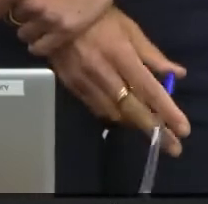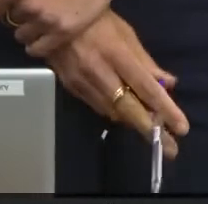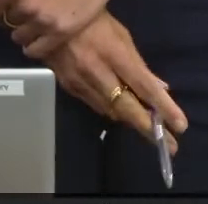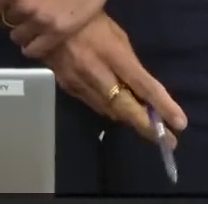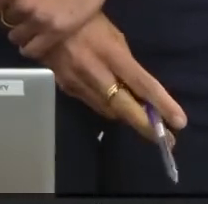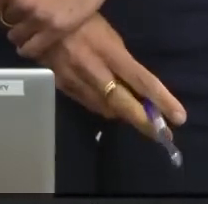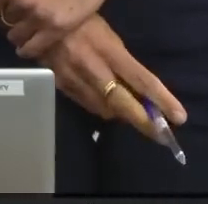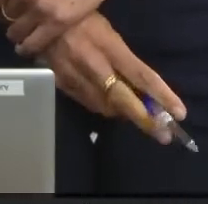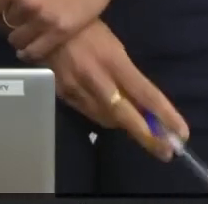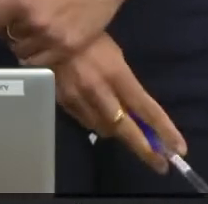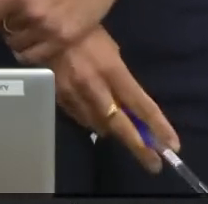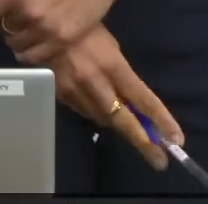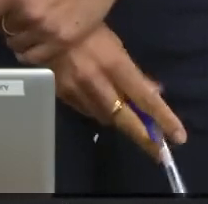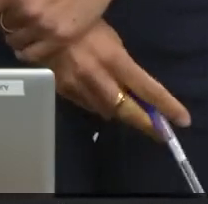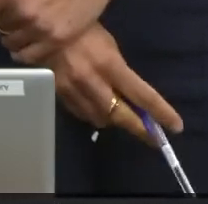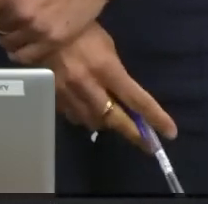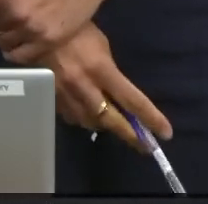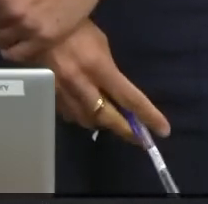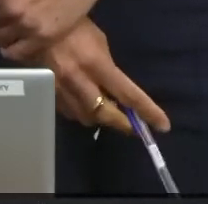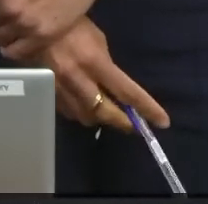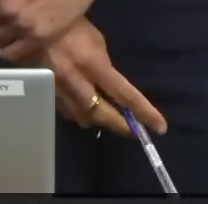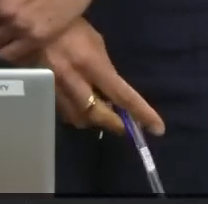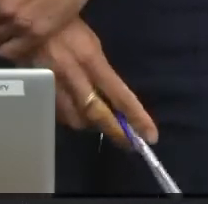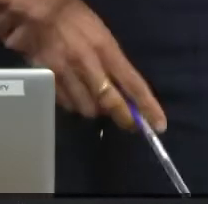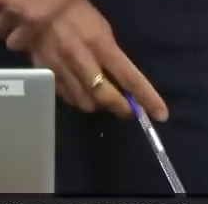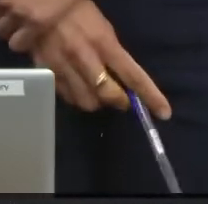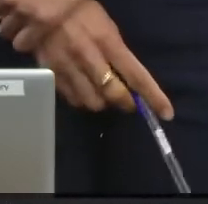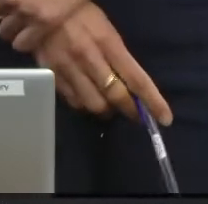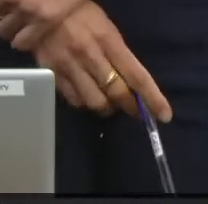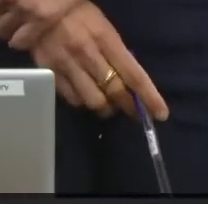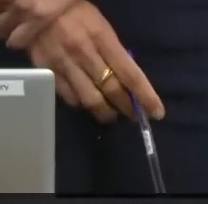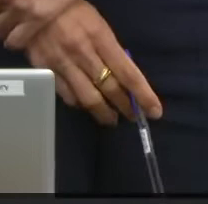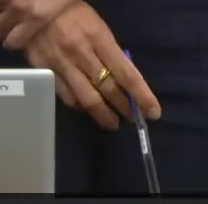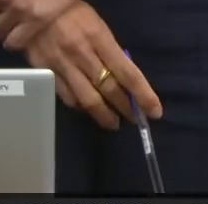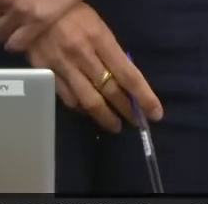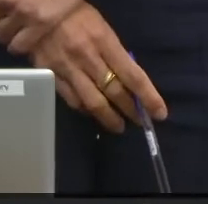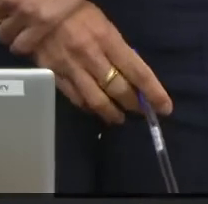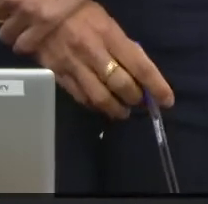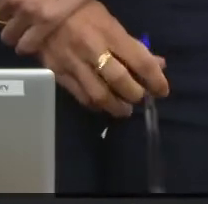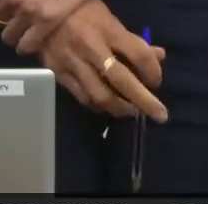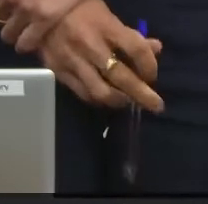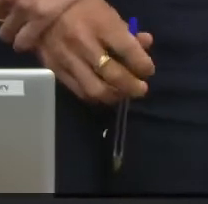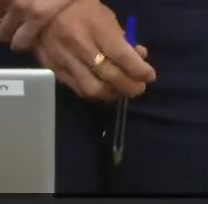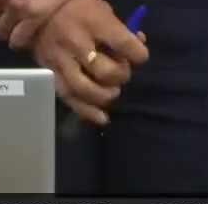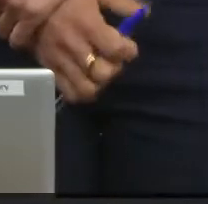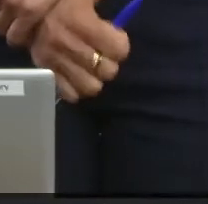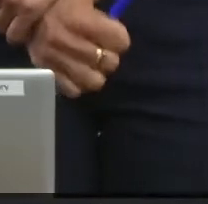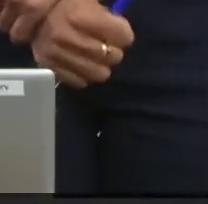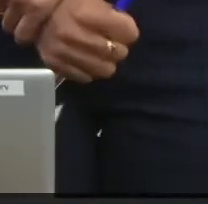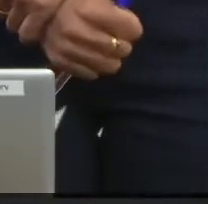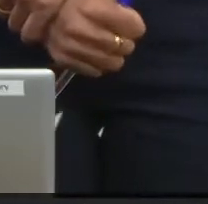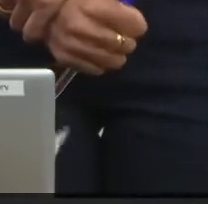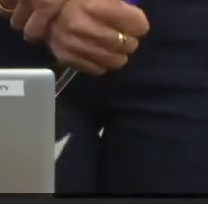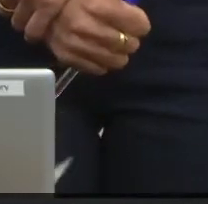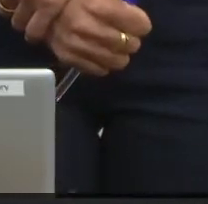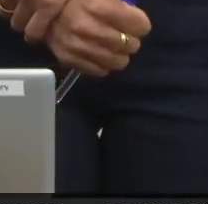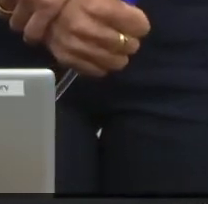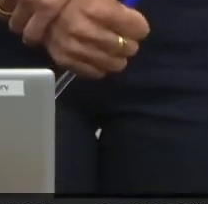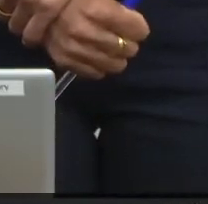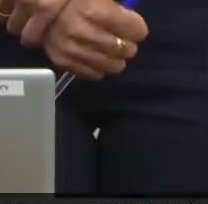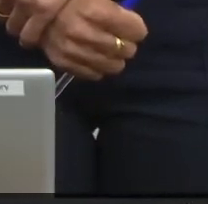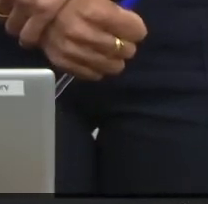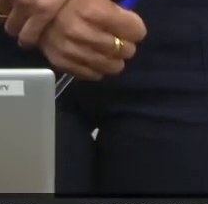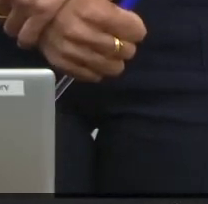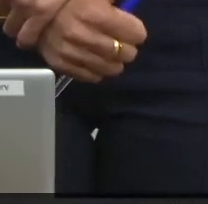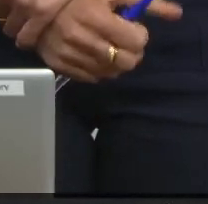Aprovados os requerimentos. Agora, na Comissão em Defesa dos Direitos da Pessoa com Deficiência, em votação